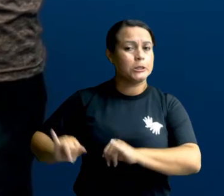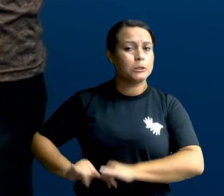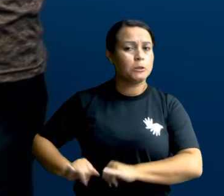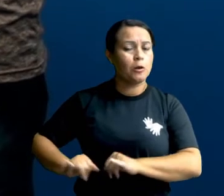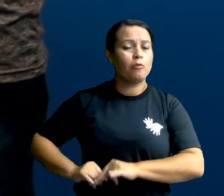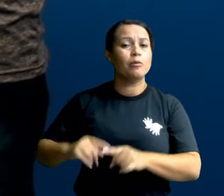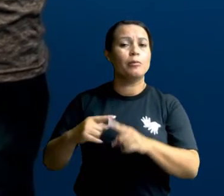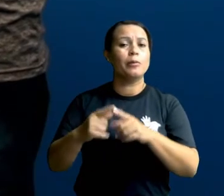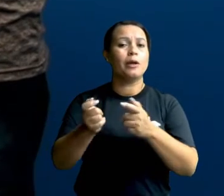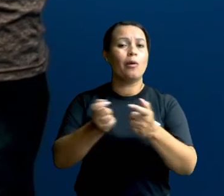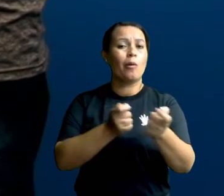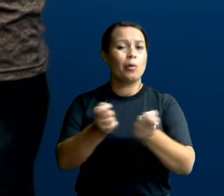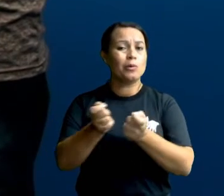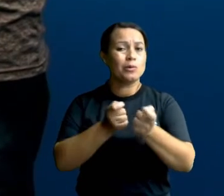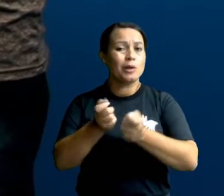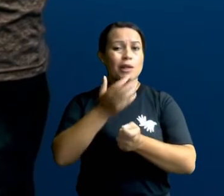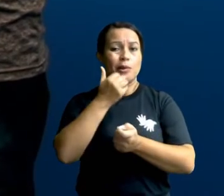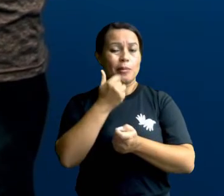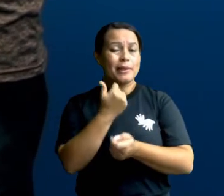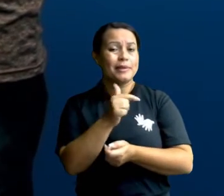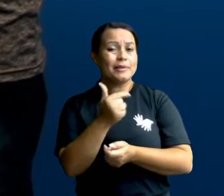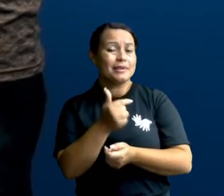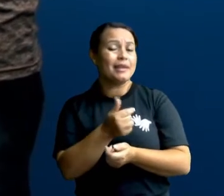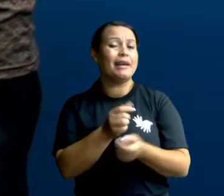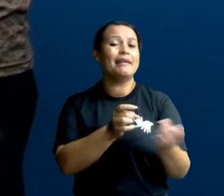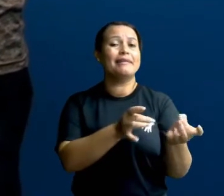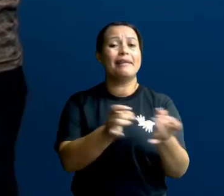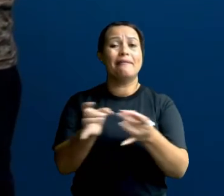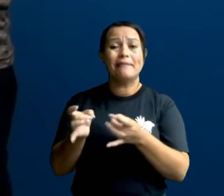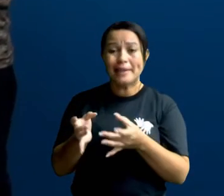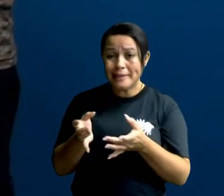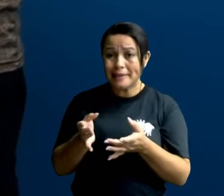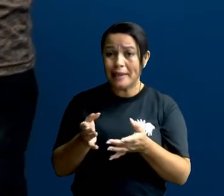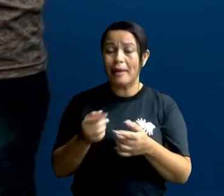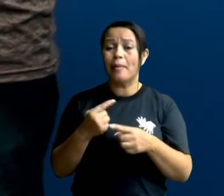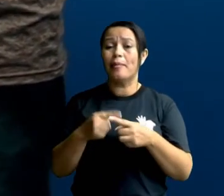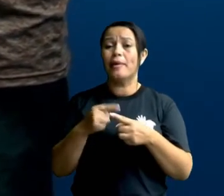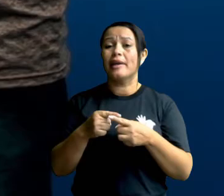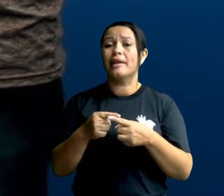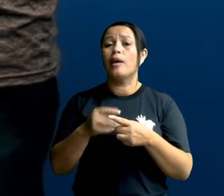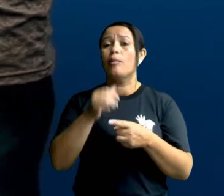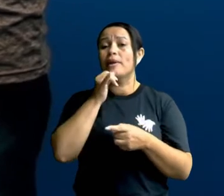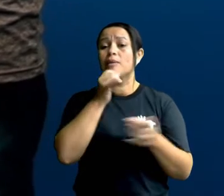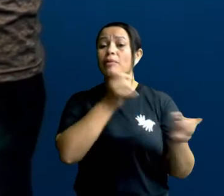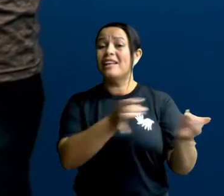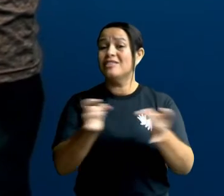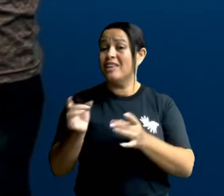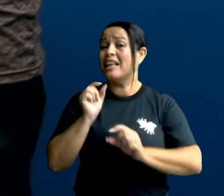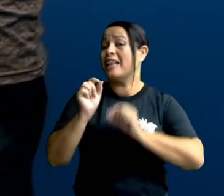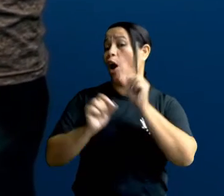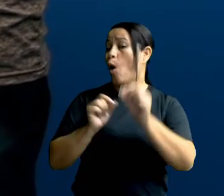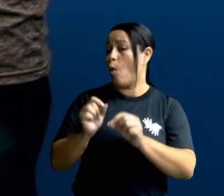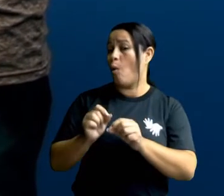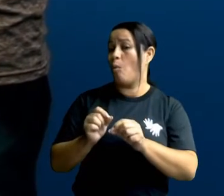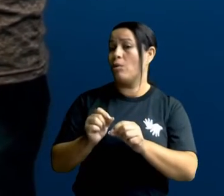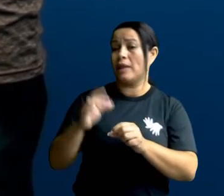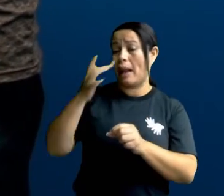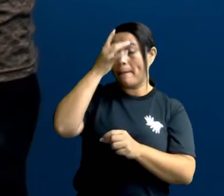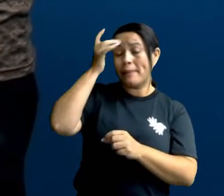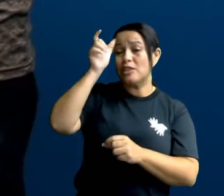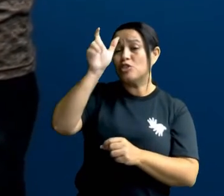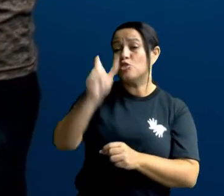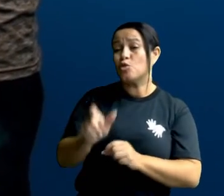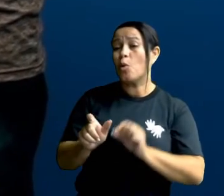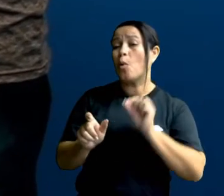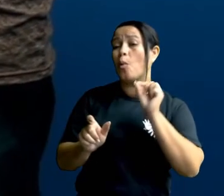muito com esse controle, né, essa situação do comércio na mão de empresários, né? Porque quando a agricultura não